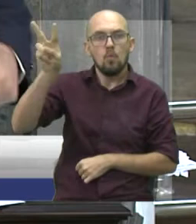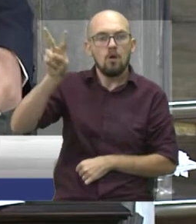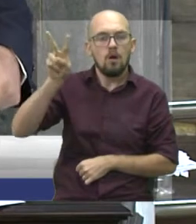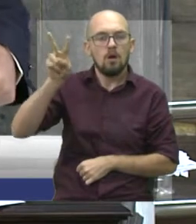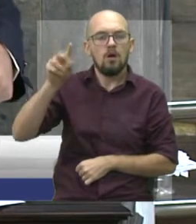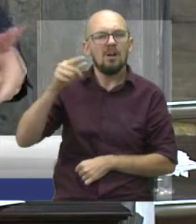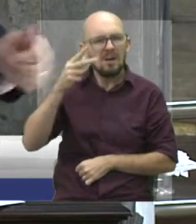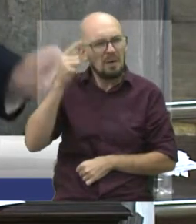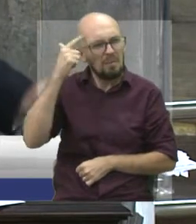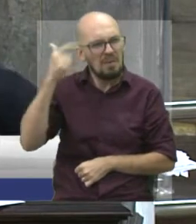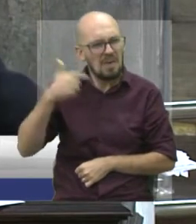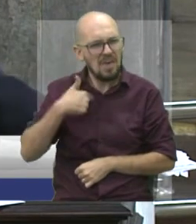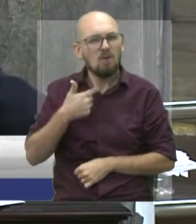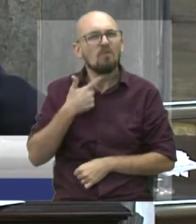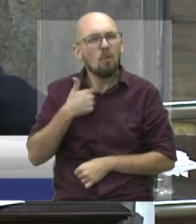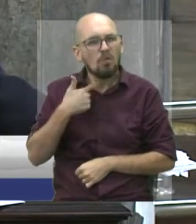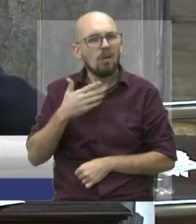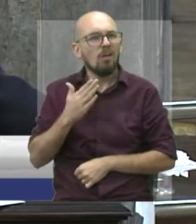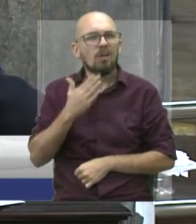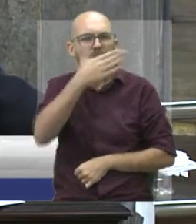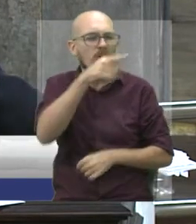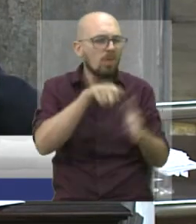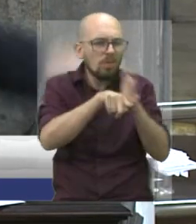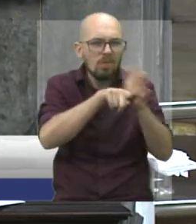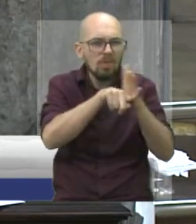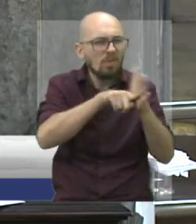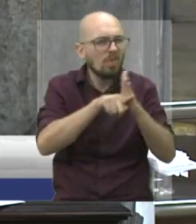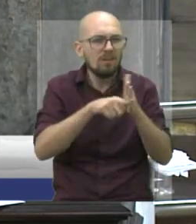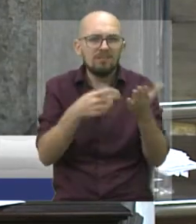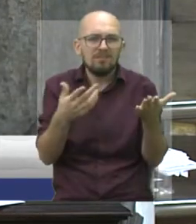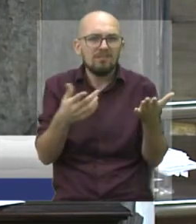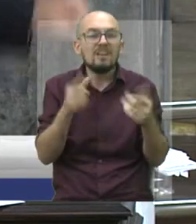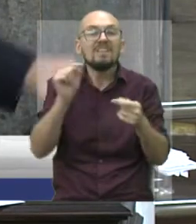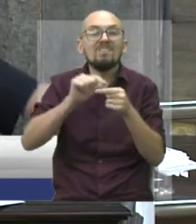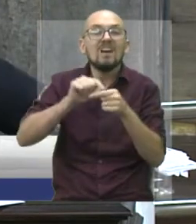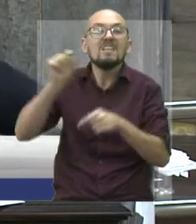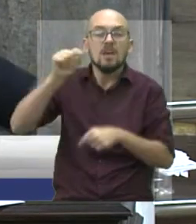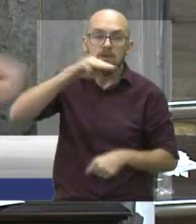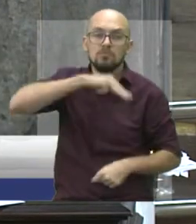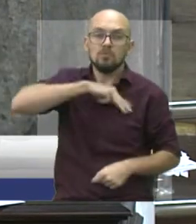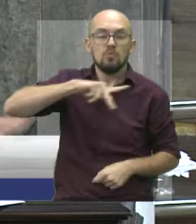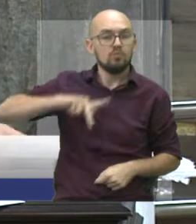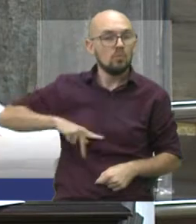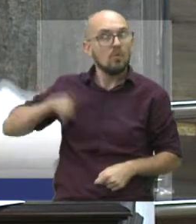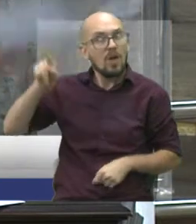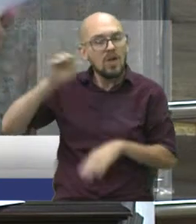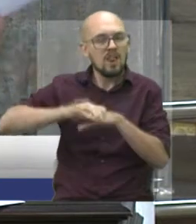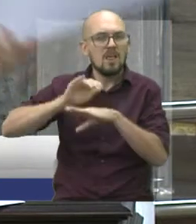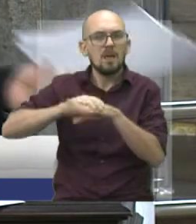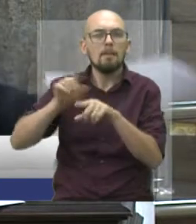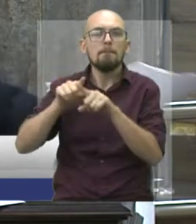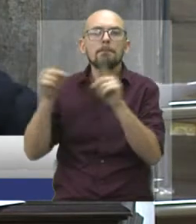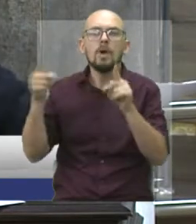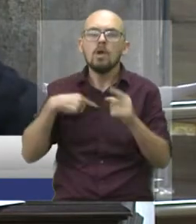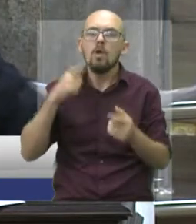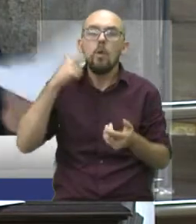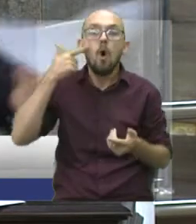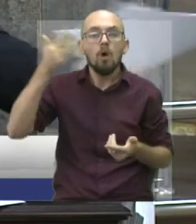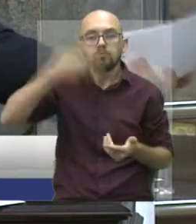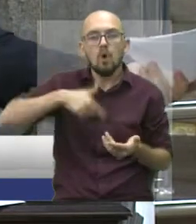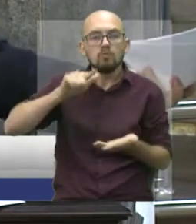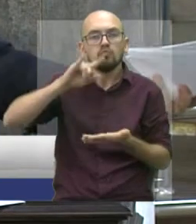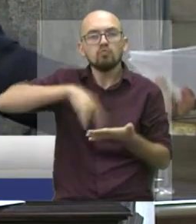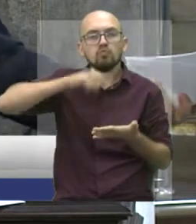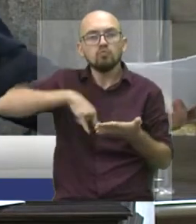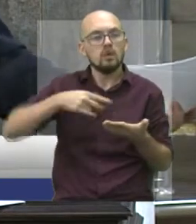estar investigando alguma coisa? Quem tem que fazer isso é o Ministério Público. Mas tudo isso que nós temos em mãos, nós